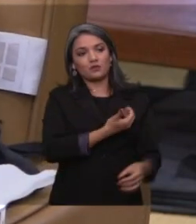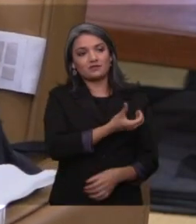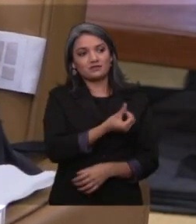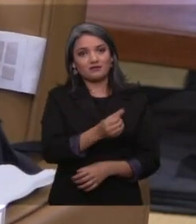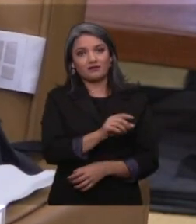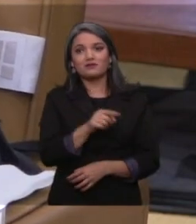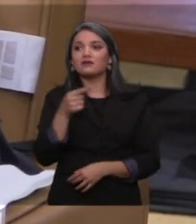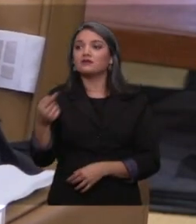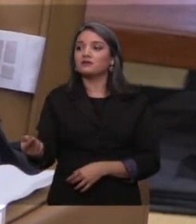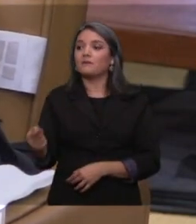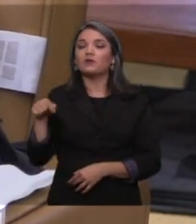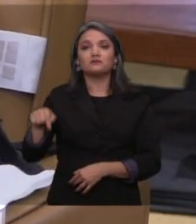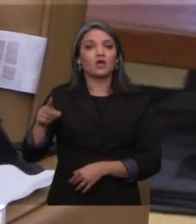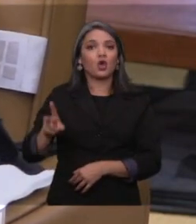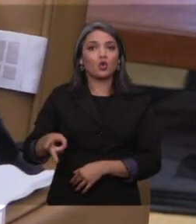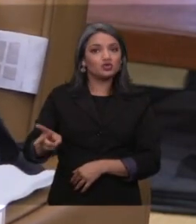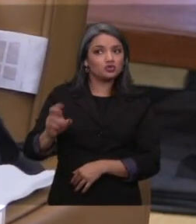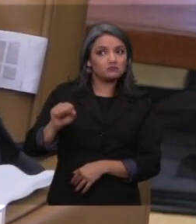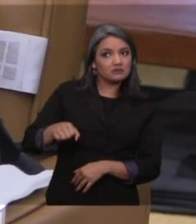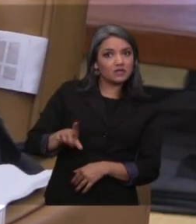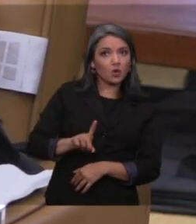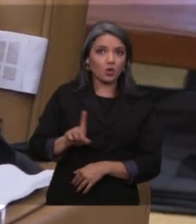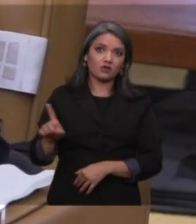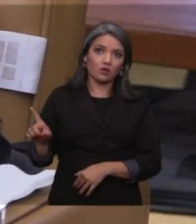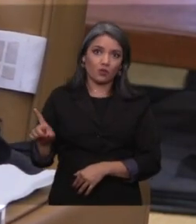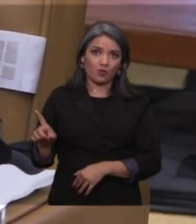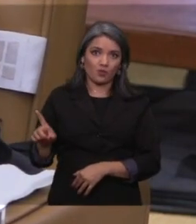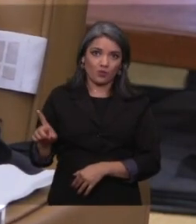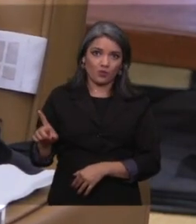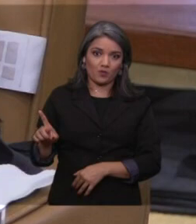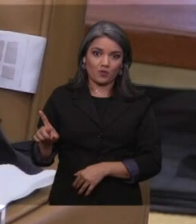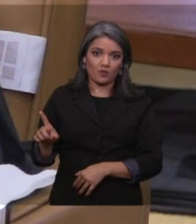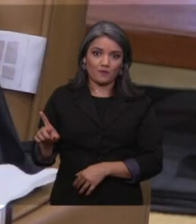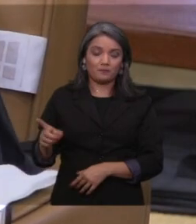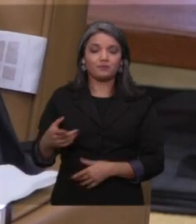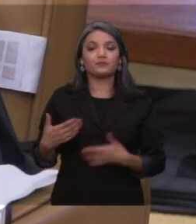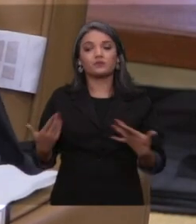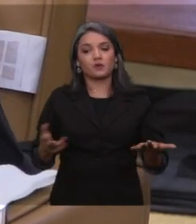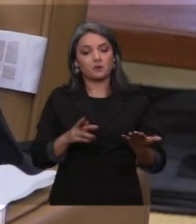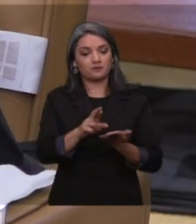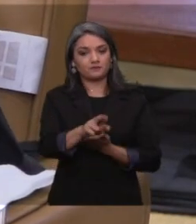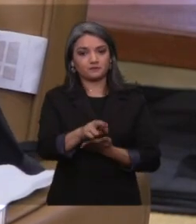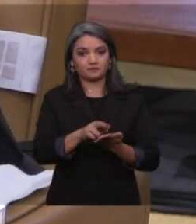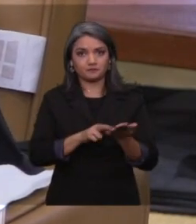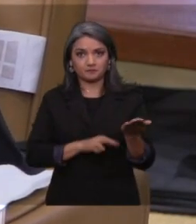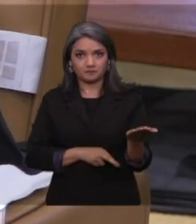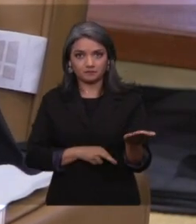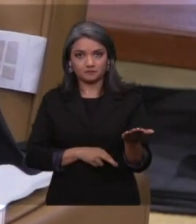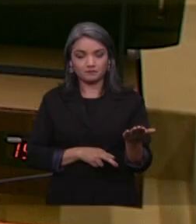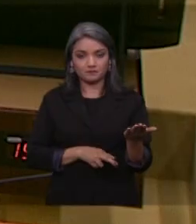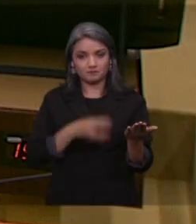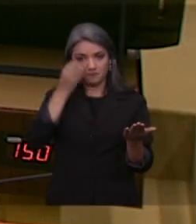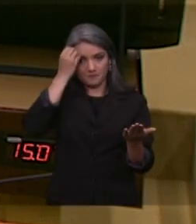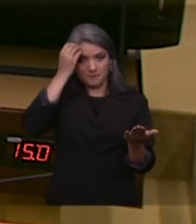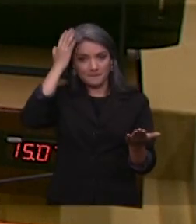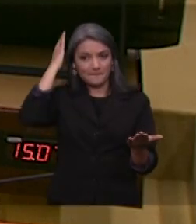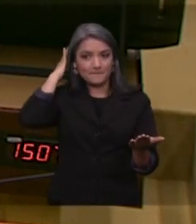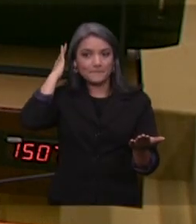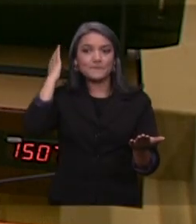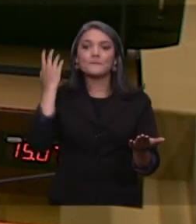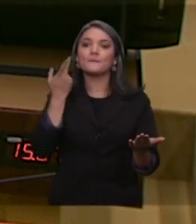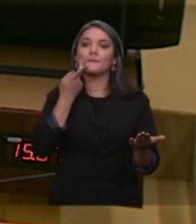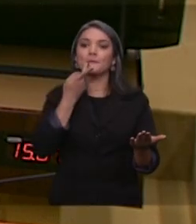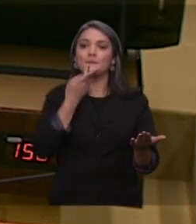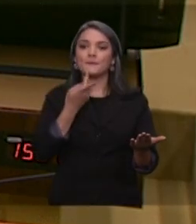é o debate que, de fato, aqui está presente. Sua Excelência, o relator trouxe a posição segundo